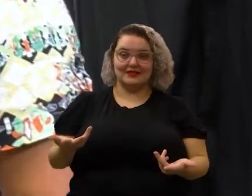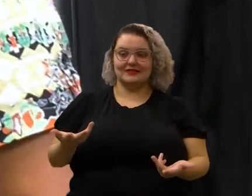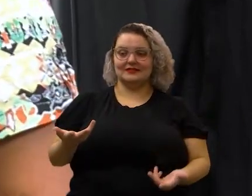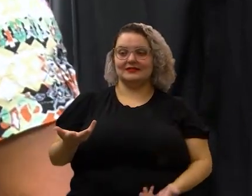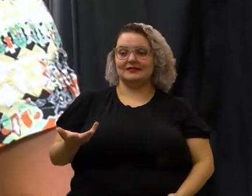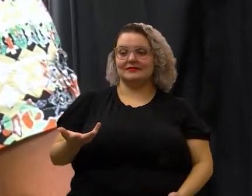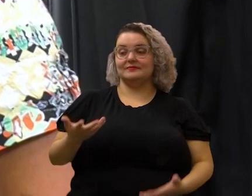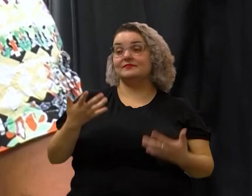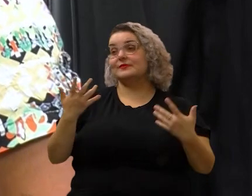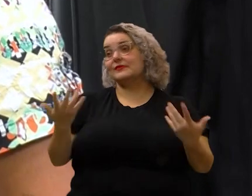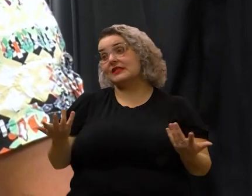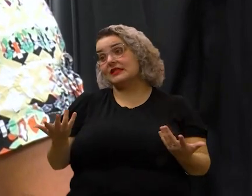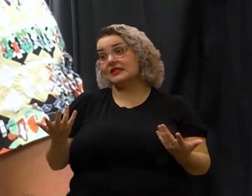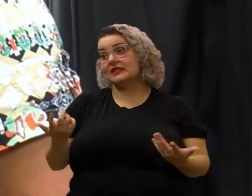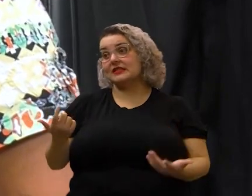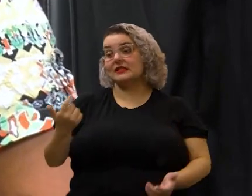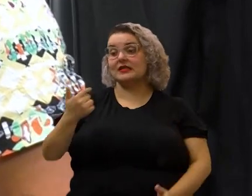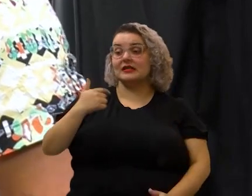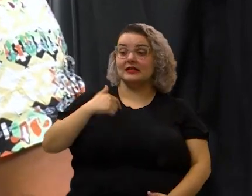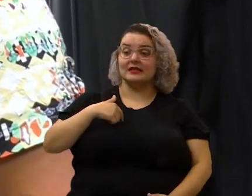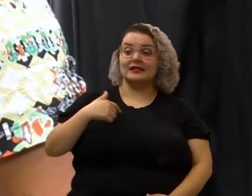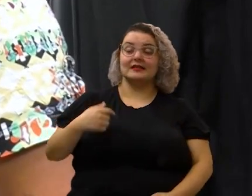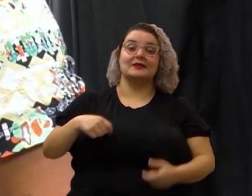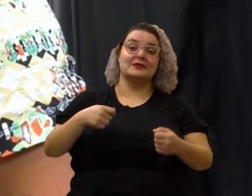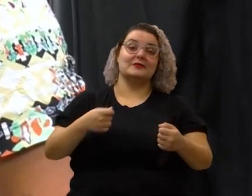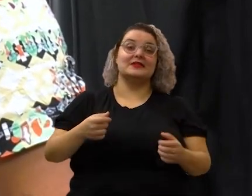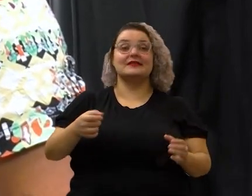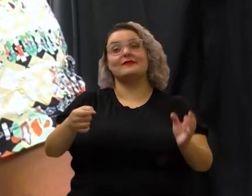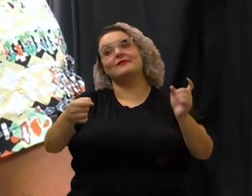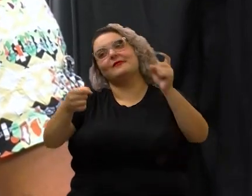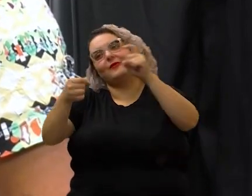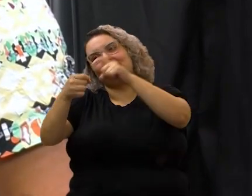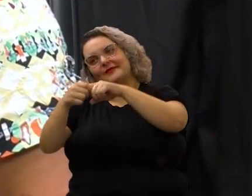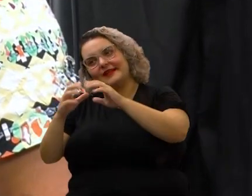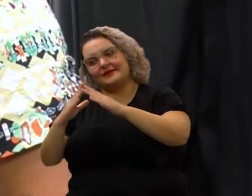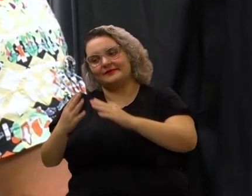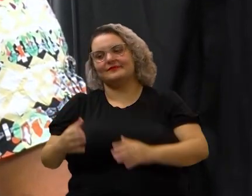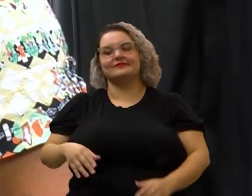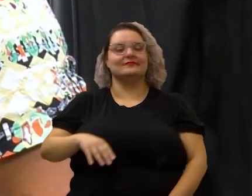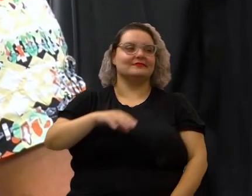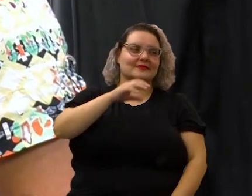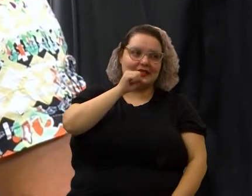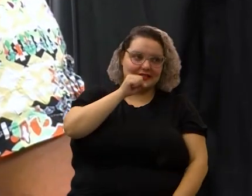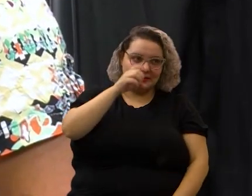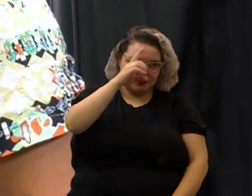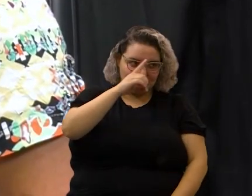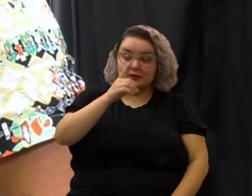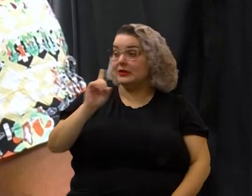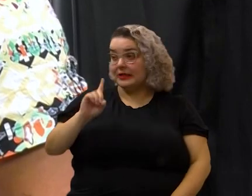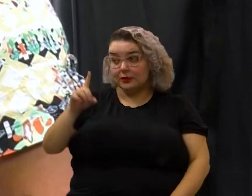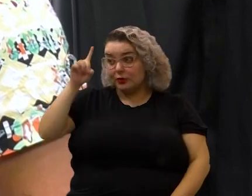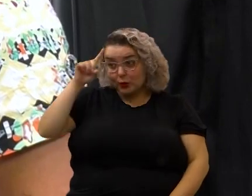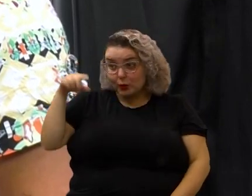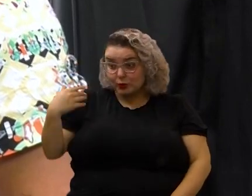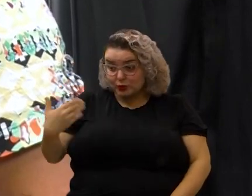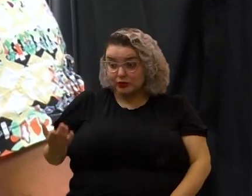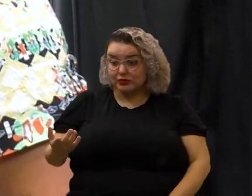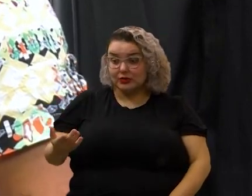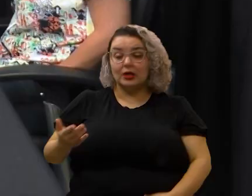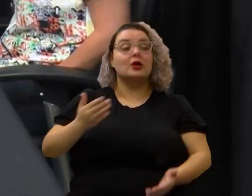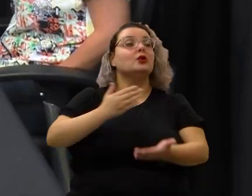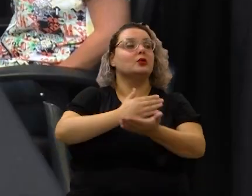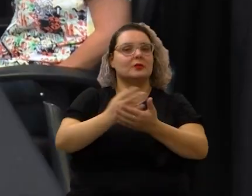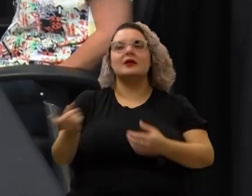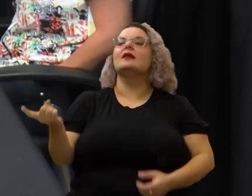coisas. E eu tinha que voltar para casa, né? Aos finais de semana? Não, todo dia. Todo dia?